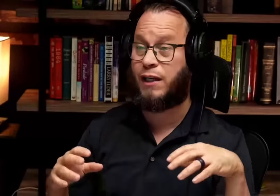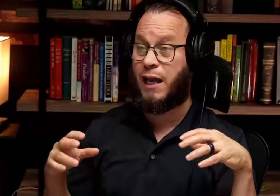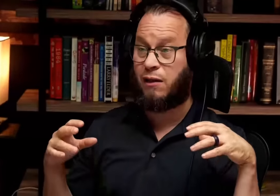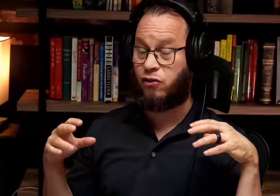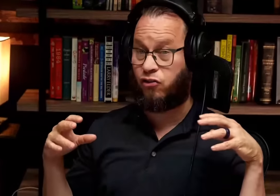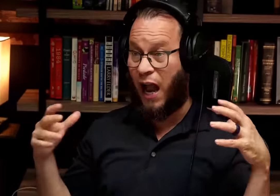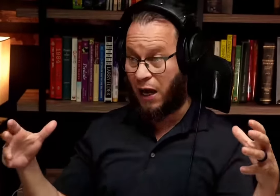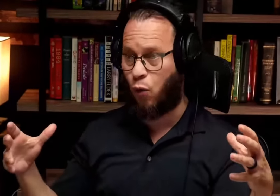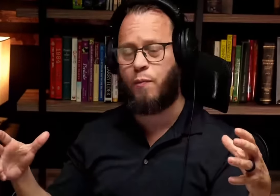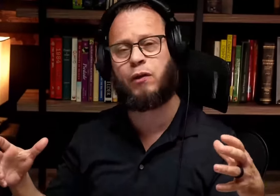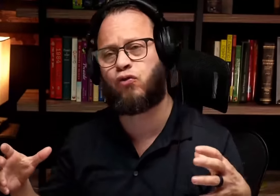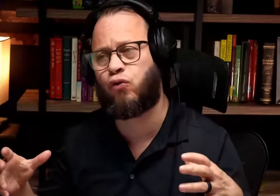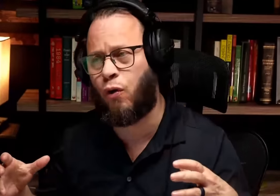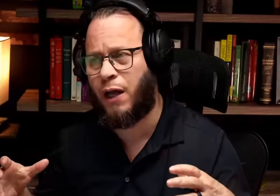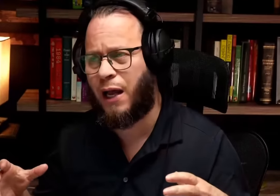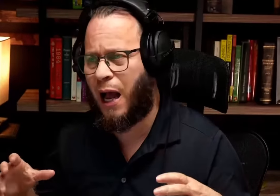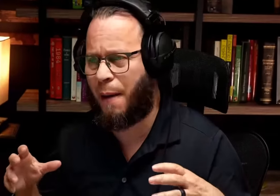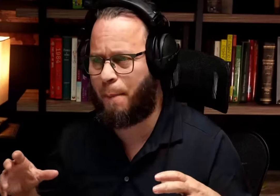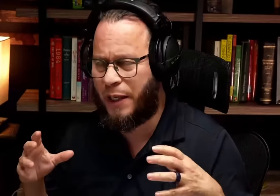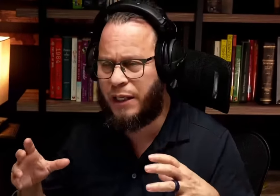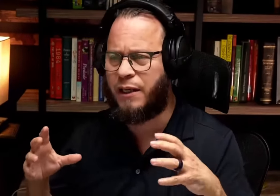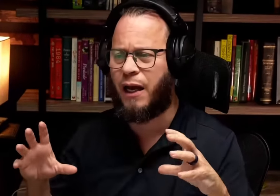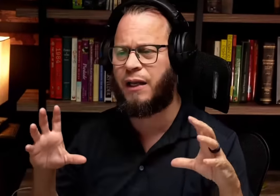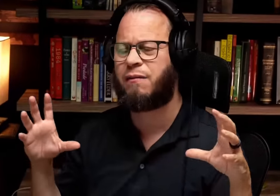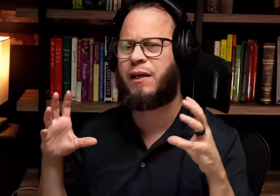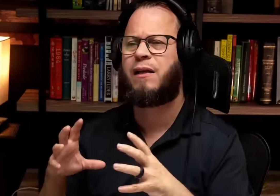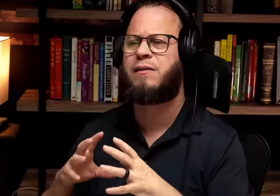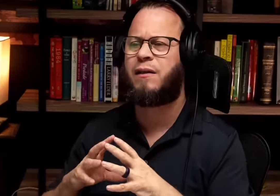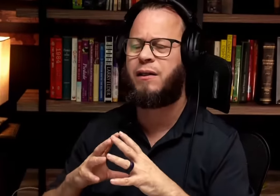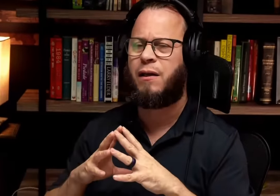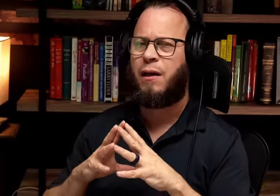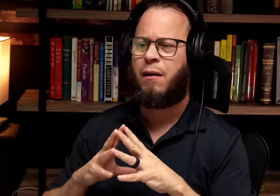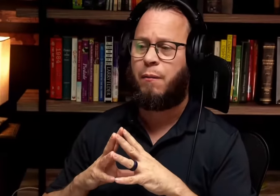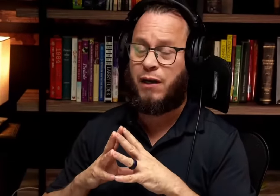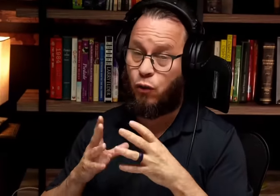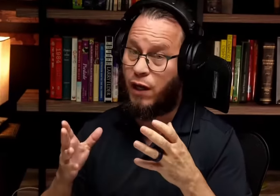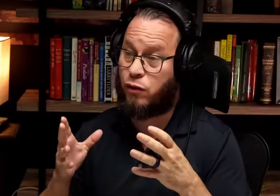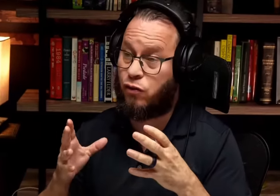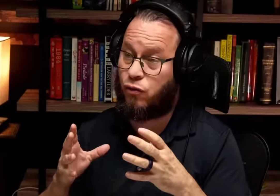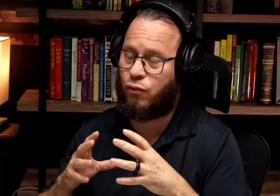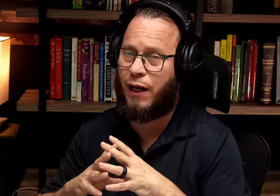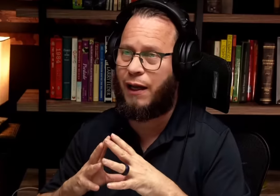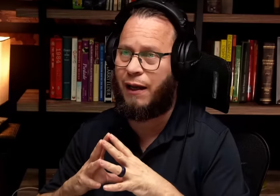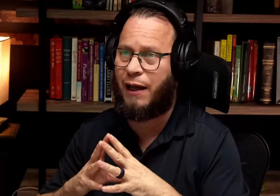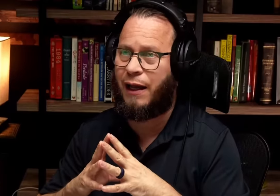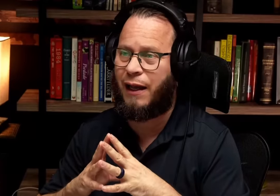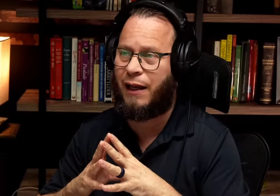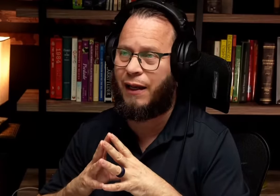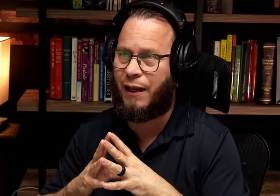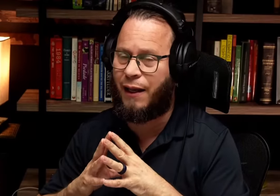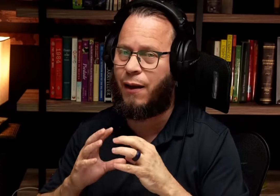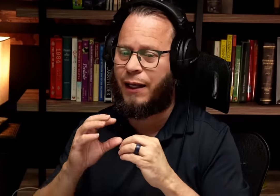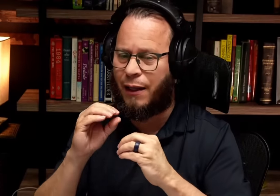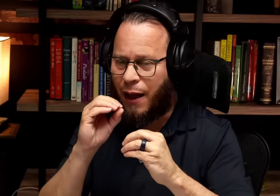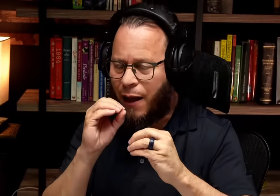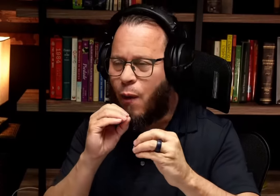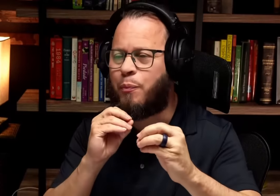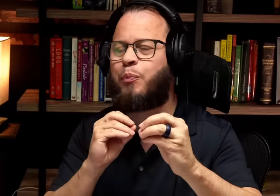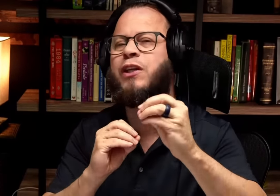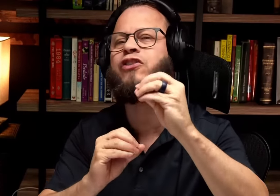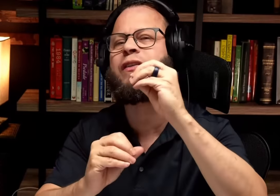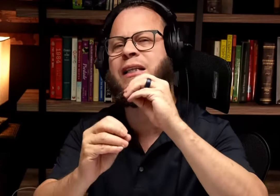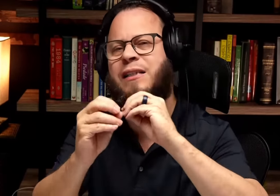acho que já começou a briga entre eles ali, mas eu acho que isso é aquela,